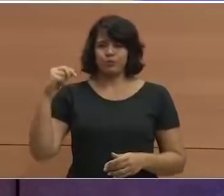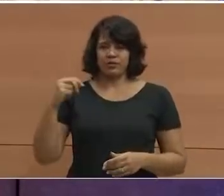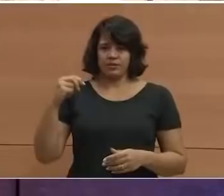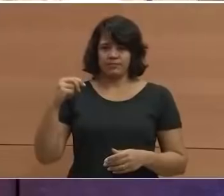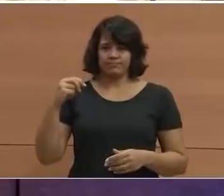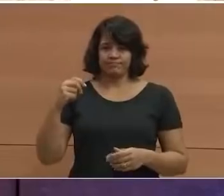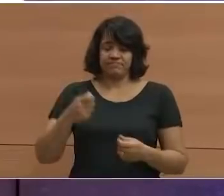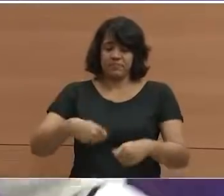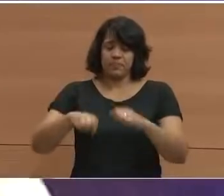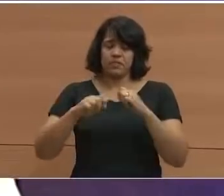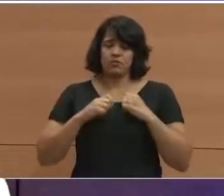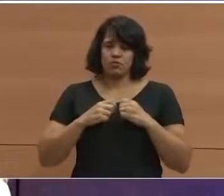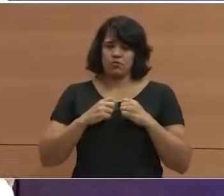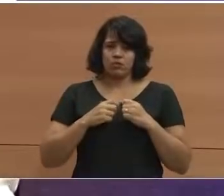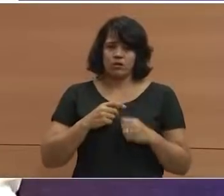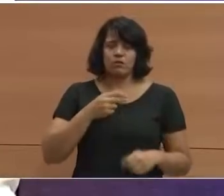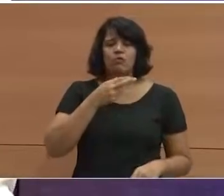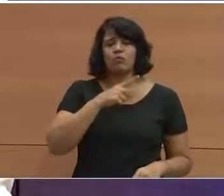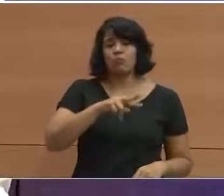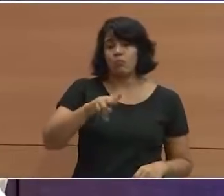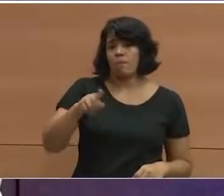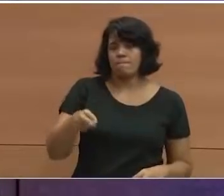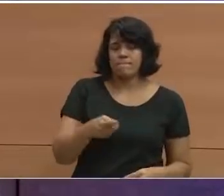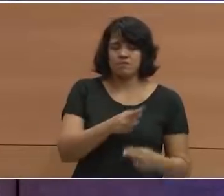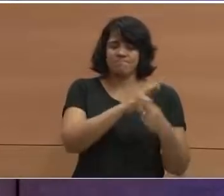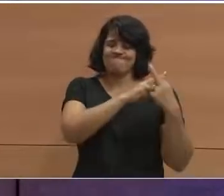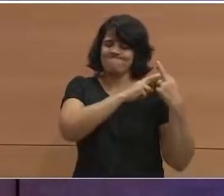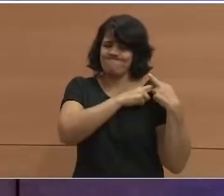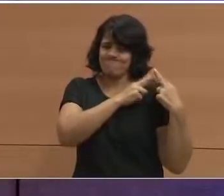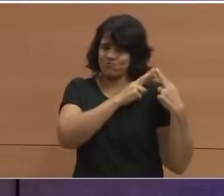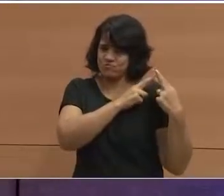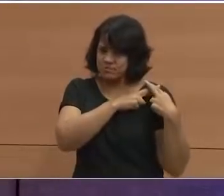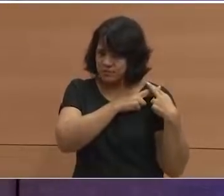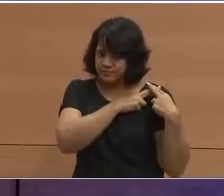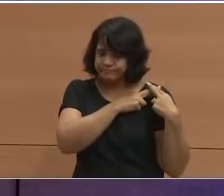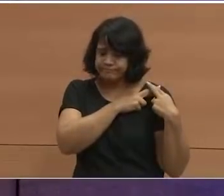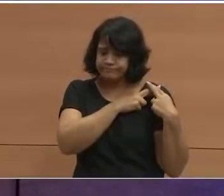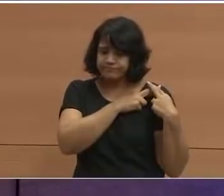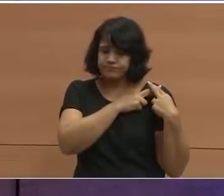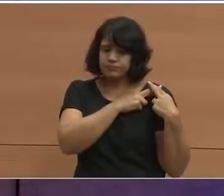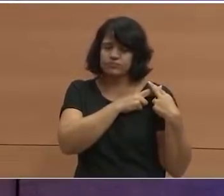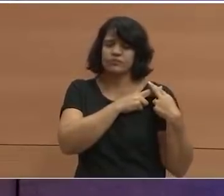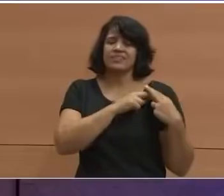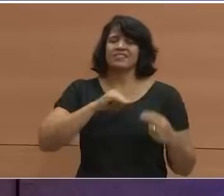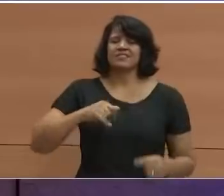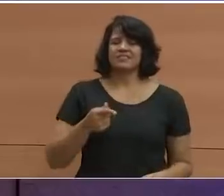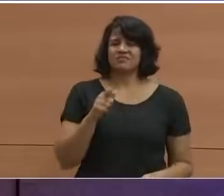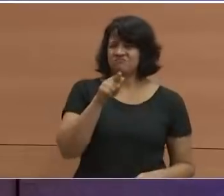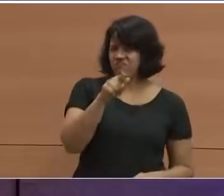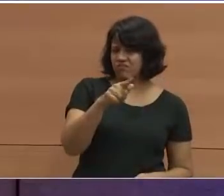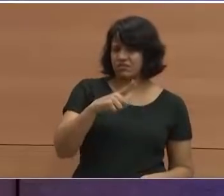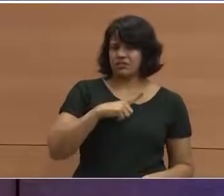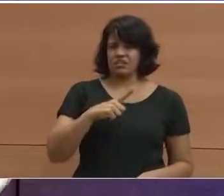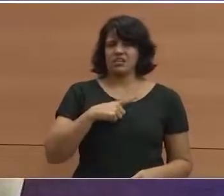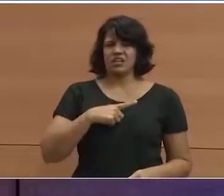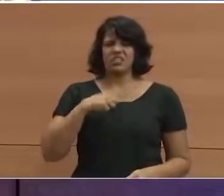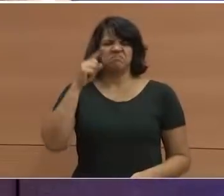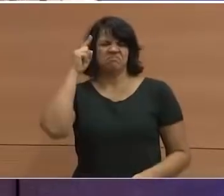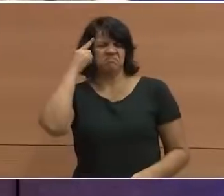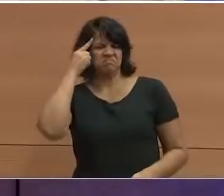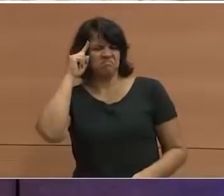na nossa cabeça. E com isso, irmãos, quando você tem esse tipo de pensamento, eu não sei se você já